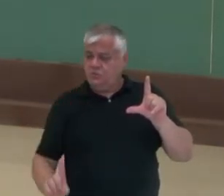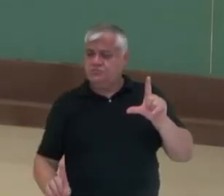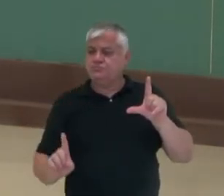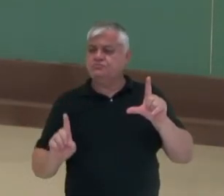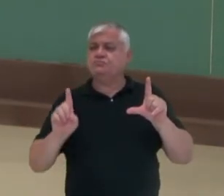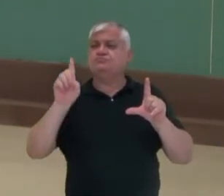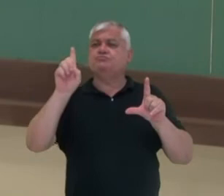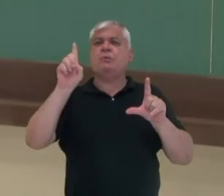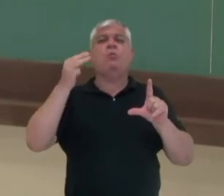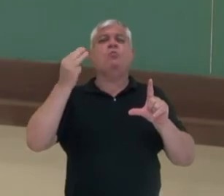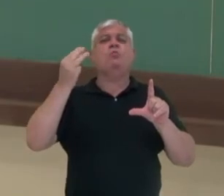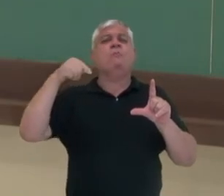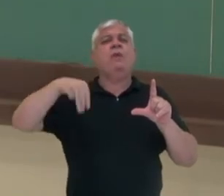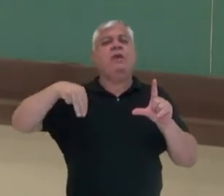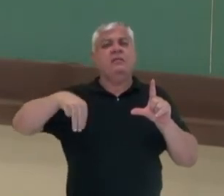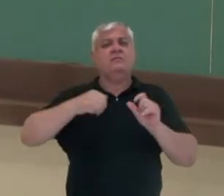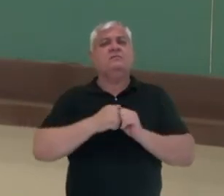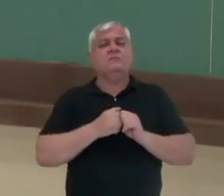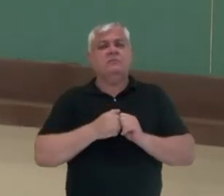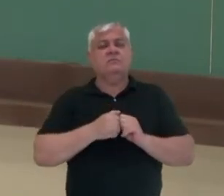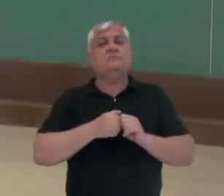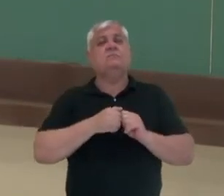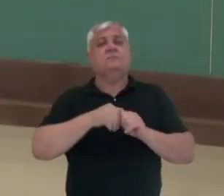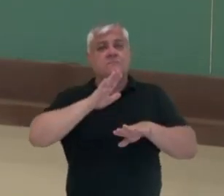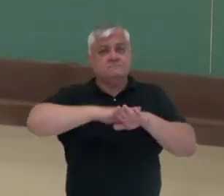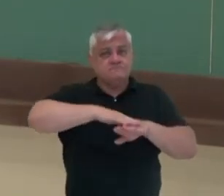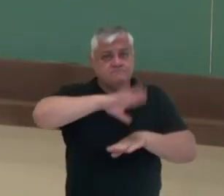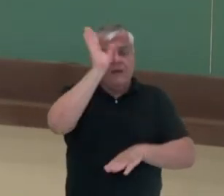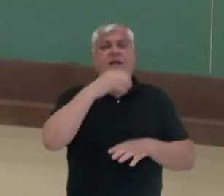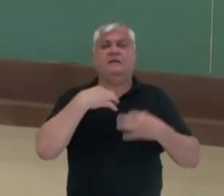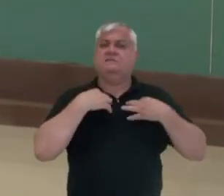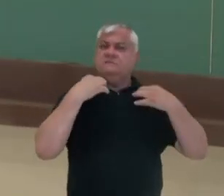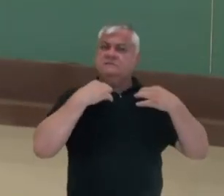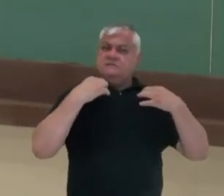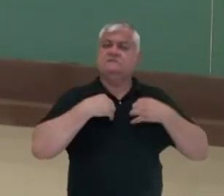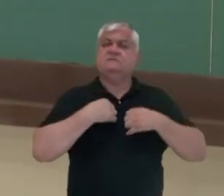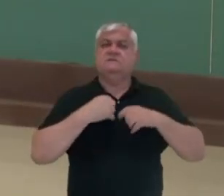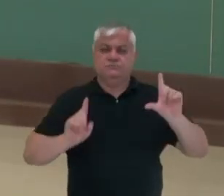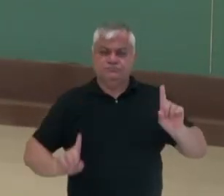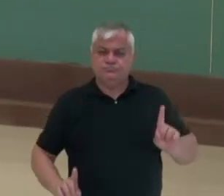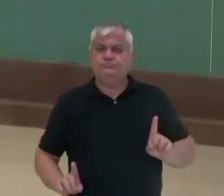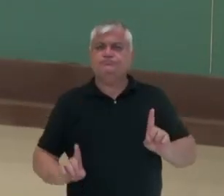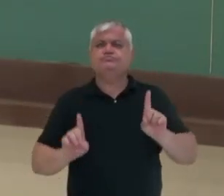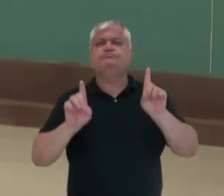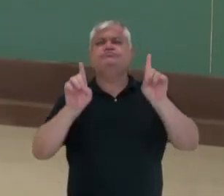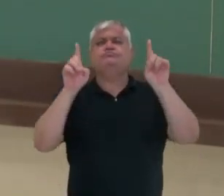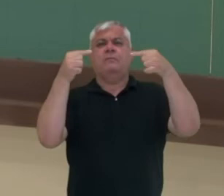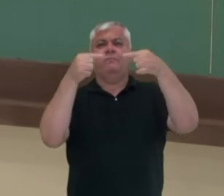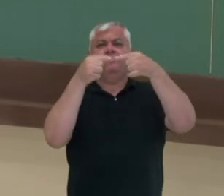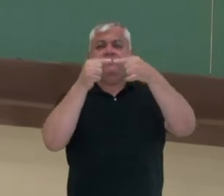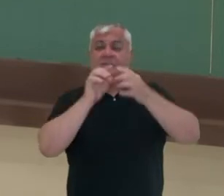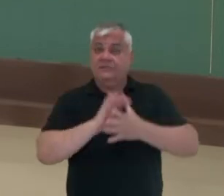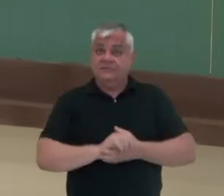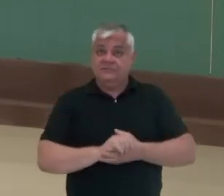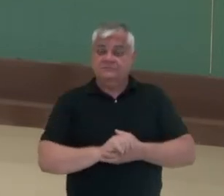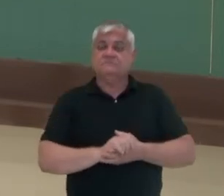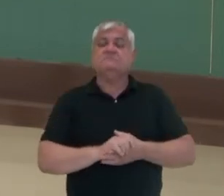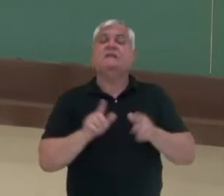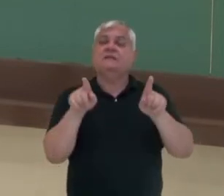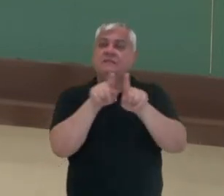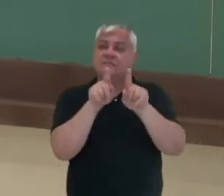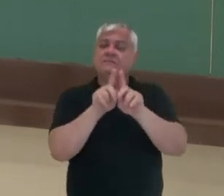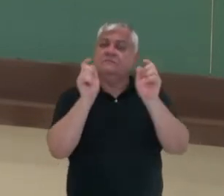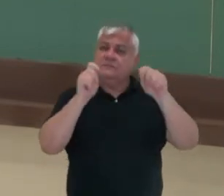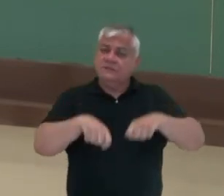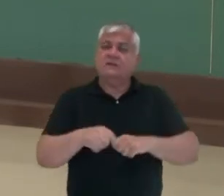eu sei que o total de tecido vai ser maior. Eu consigo ter uma noção só olhando. Eu também posso fazer